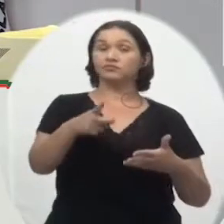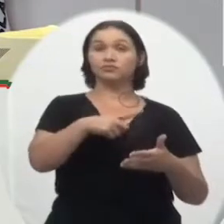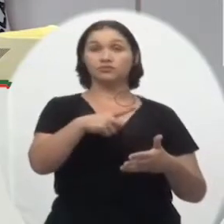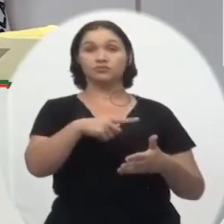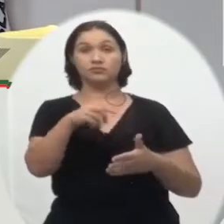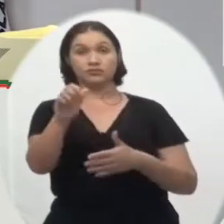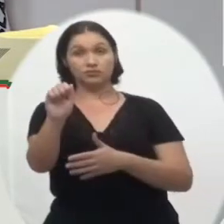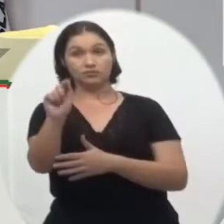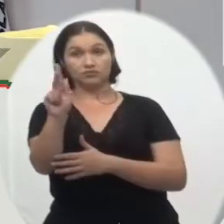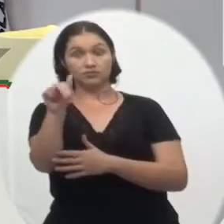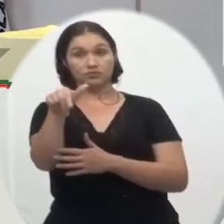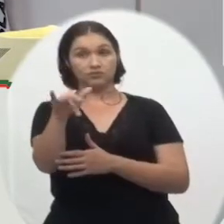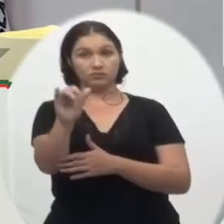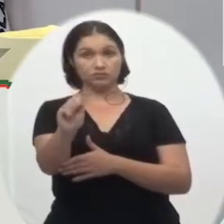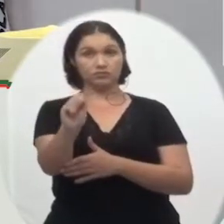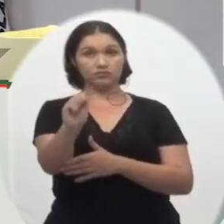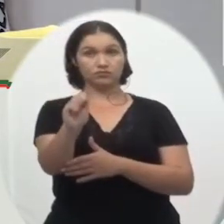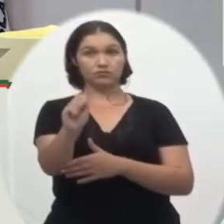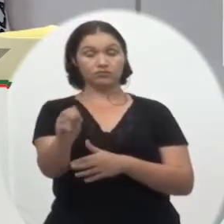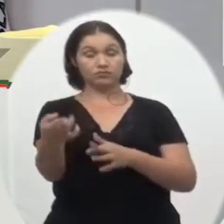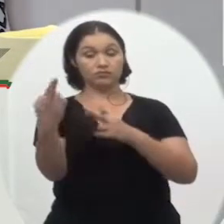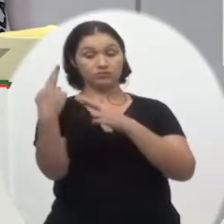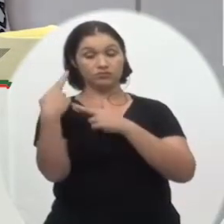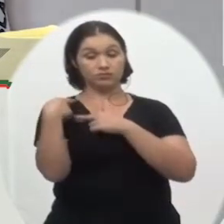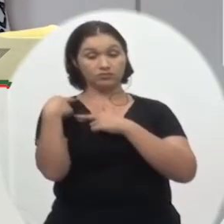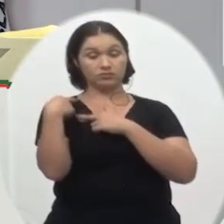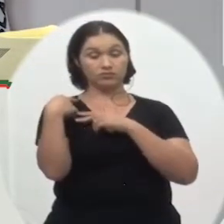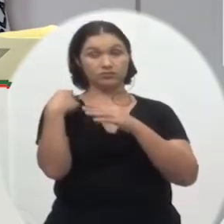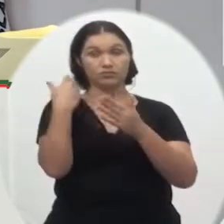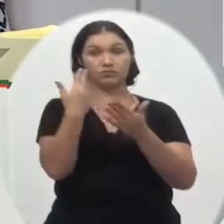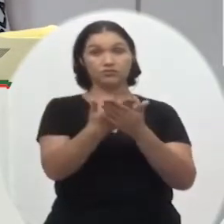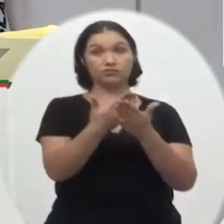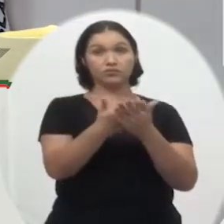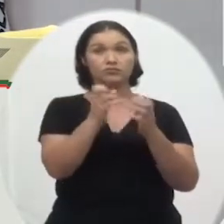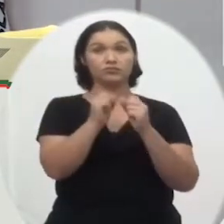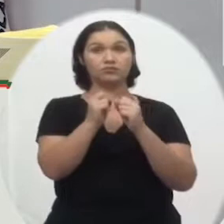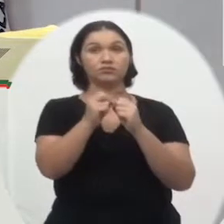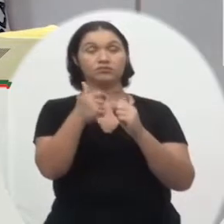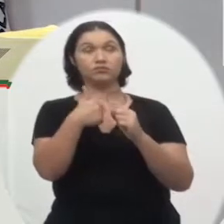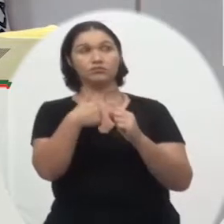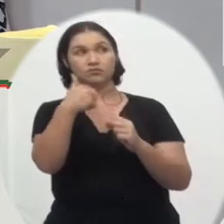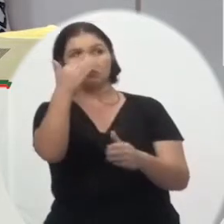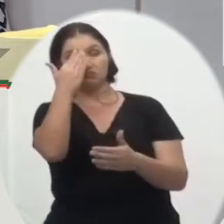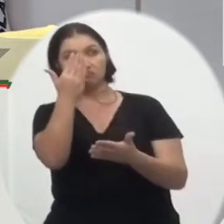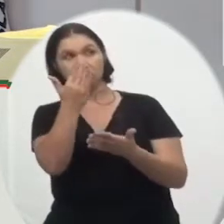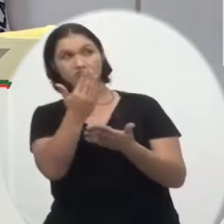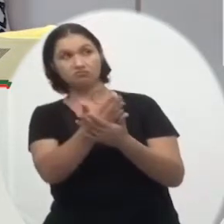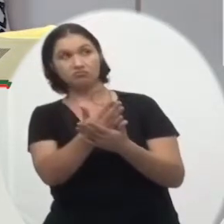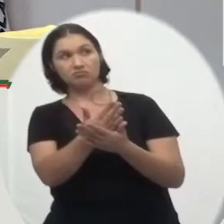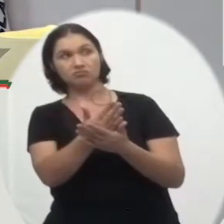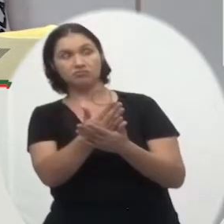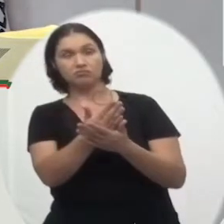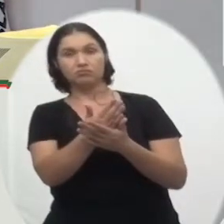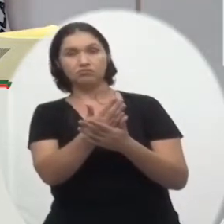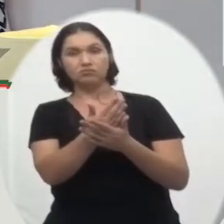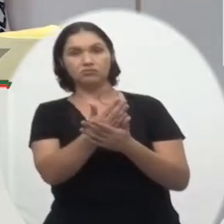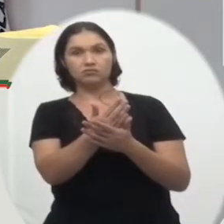agência para fazer essa apuração. Acho prematuro. Talvez até